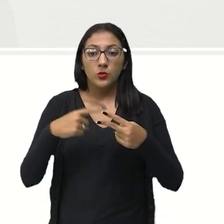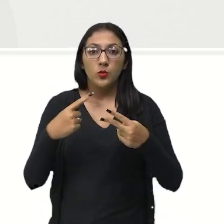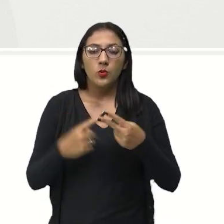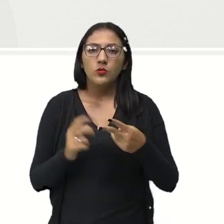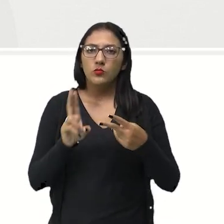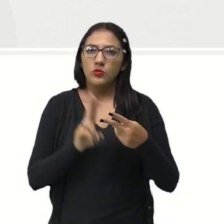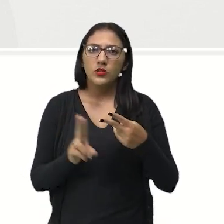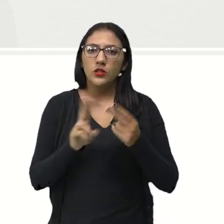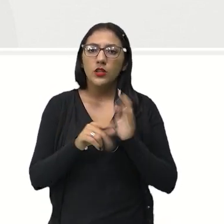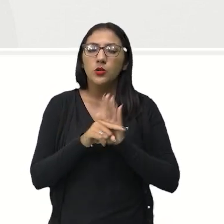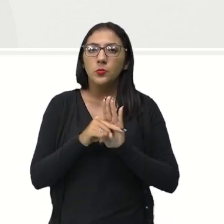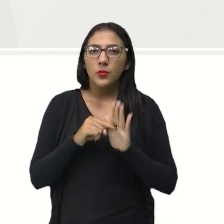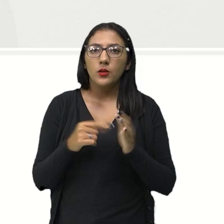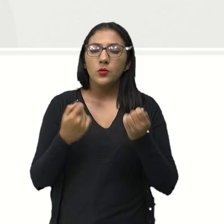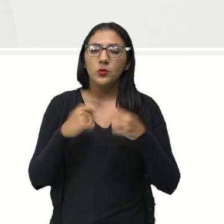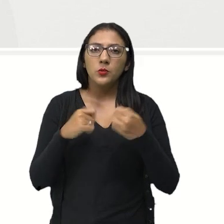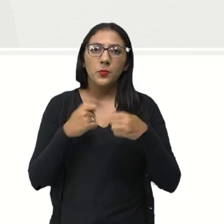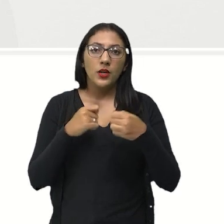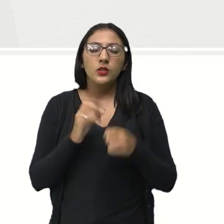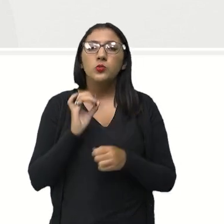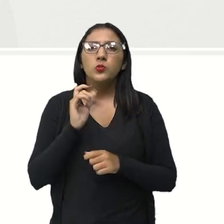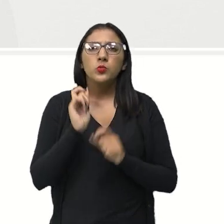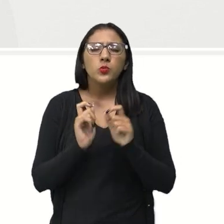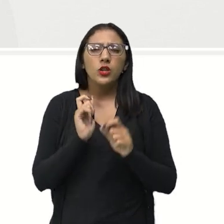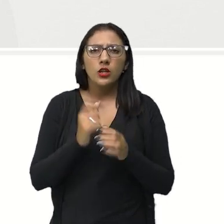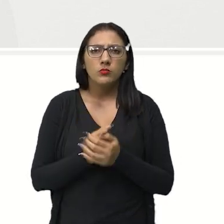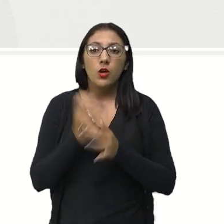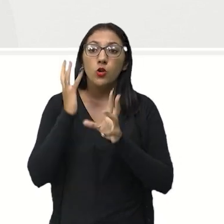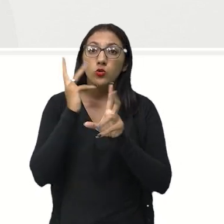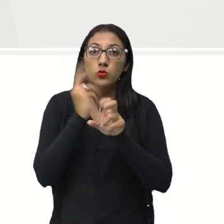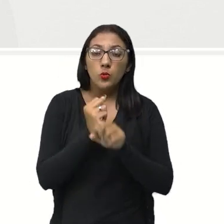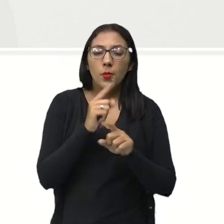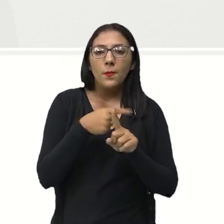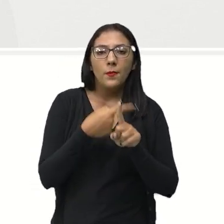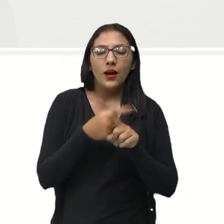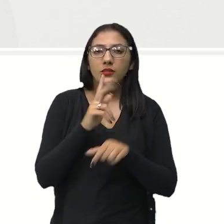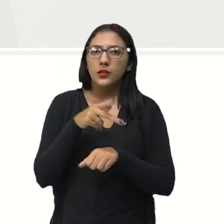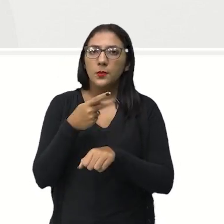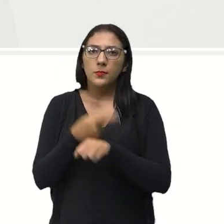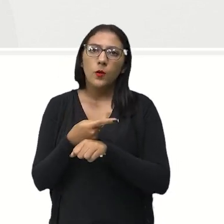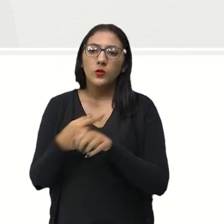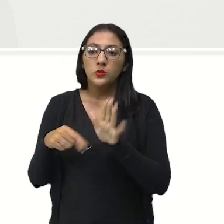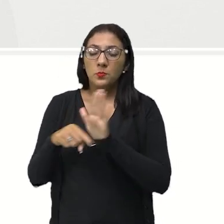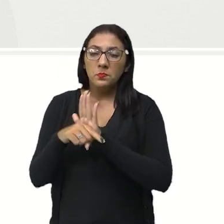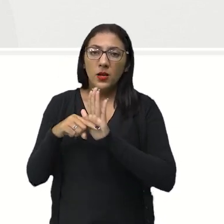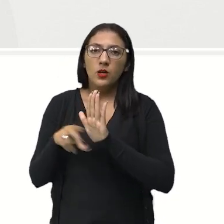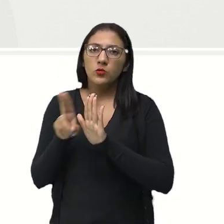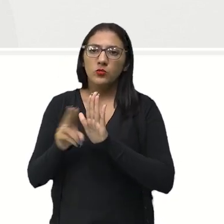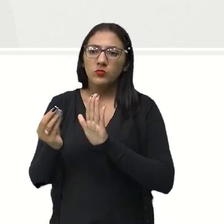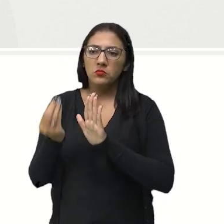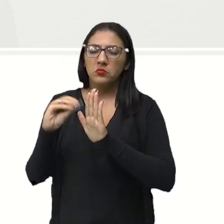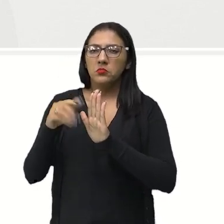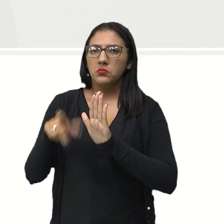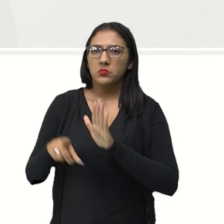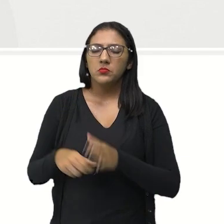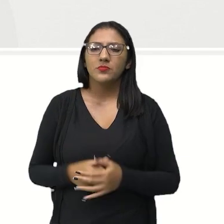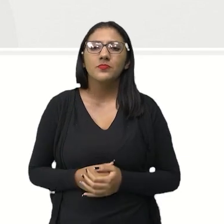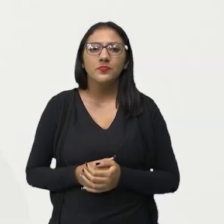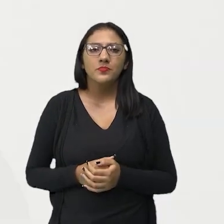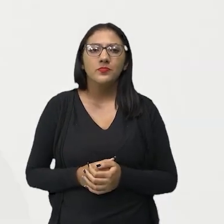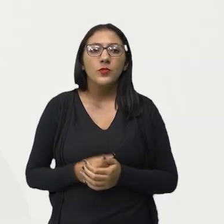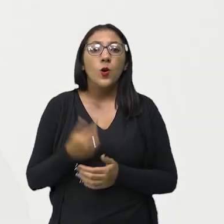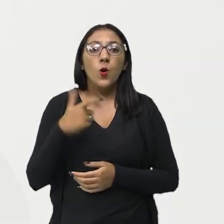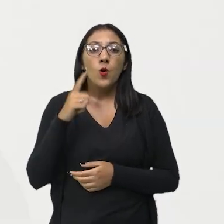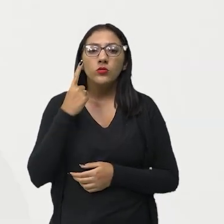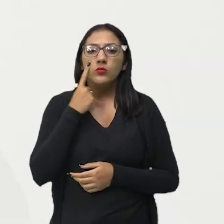são negativos, nós somamos e repetimos o sinal, né? Então, por isso que ficou 19 negativo sobre 12. Bora ver mais